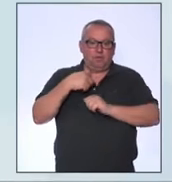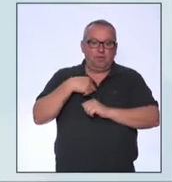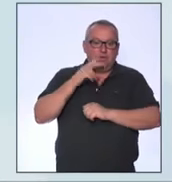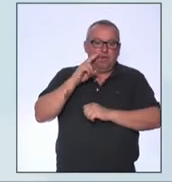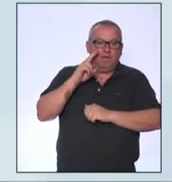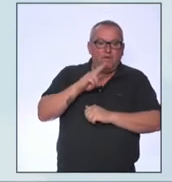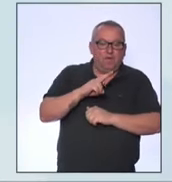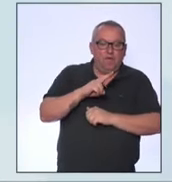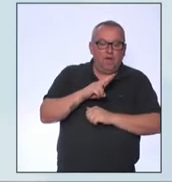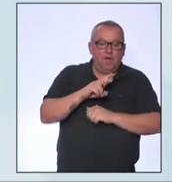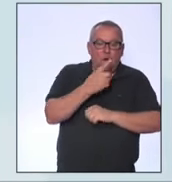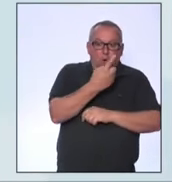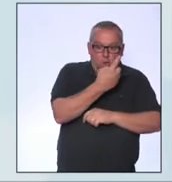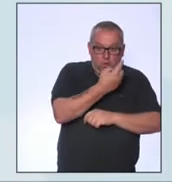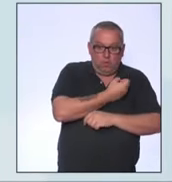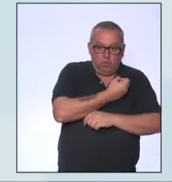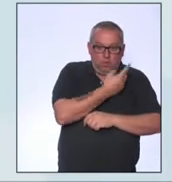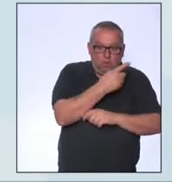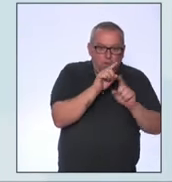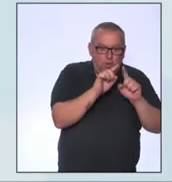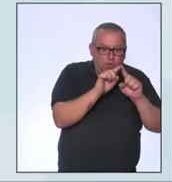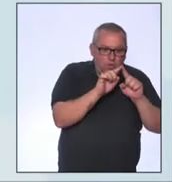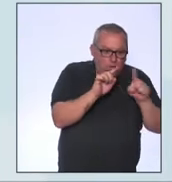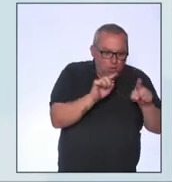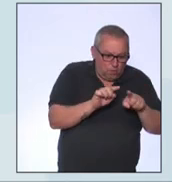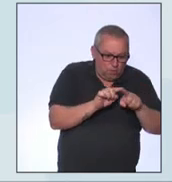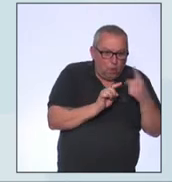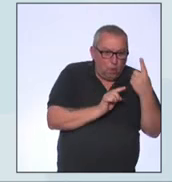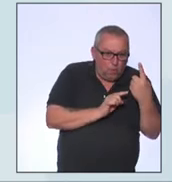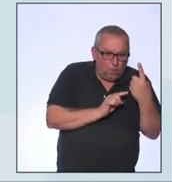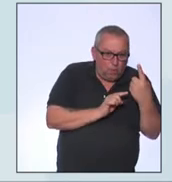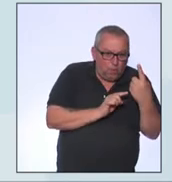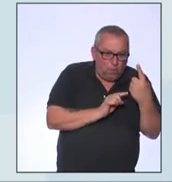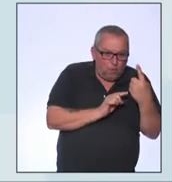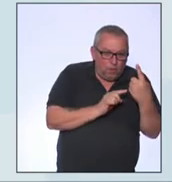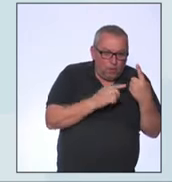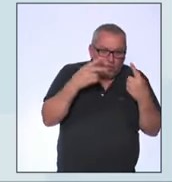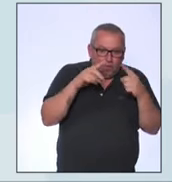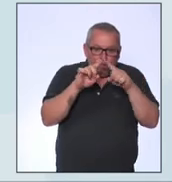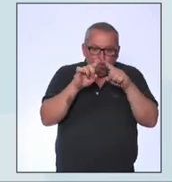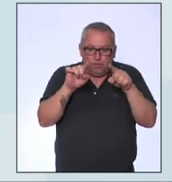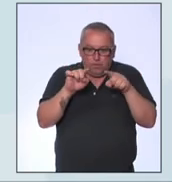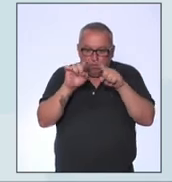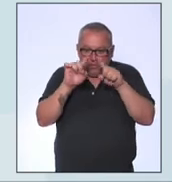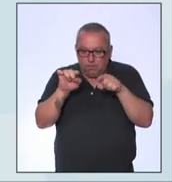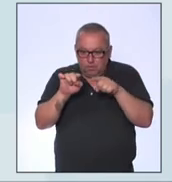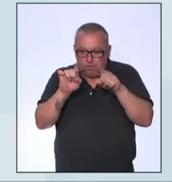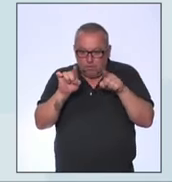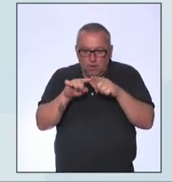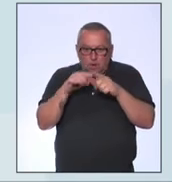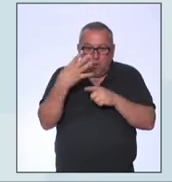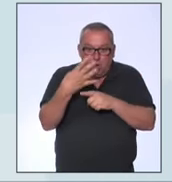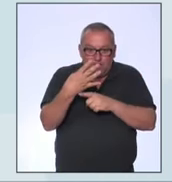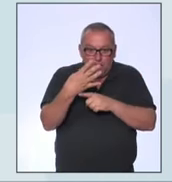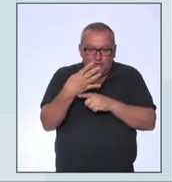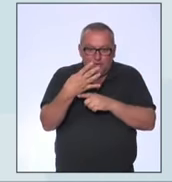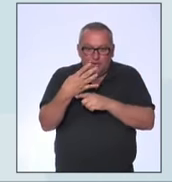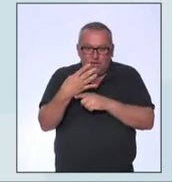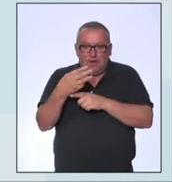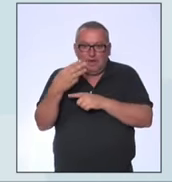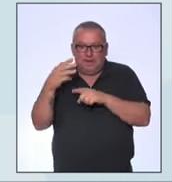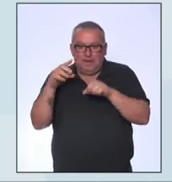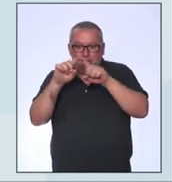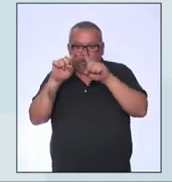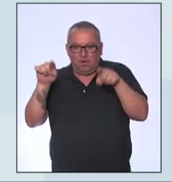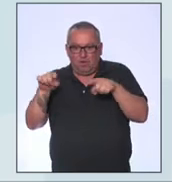Observe que na figura 1 tem um quadradinho. Na figura 2 são quatro quadradinhos. Na figura 3, contem